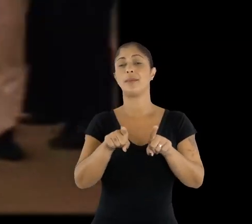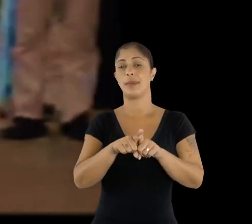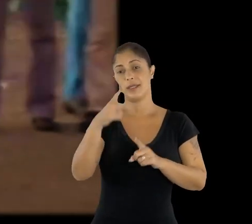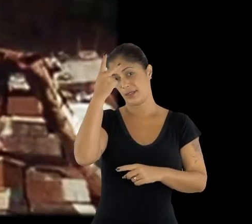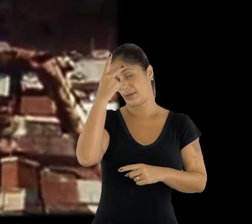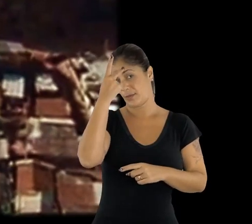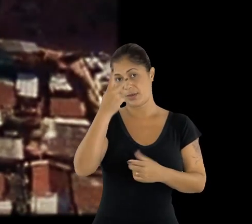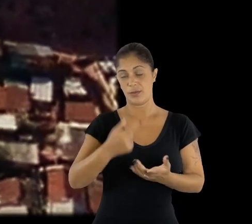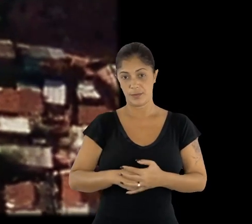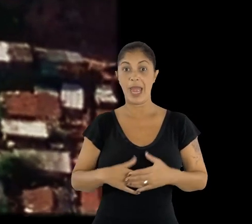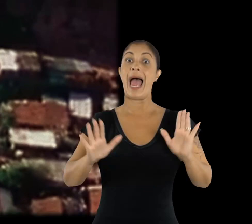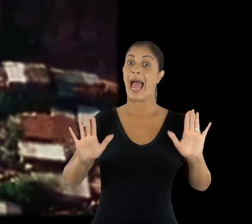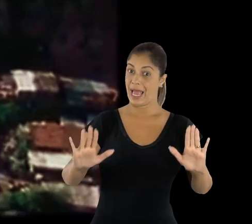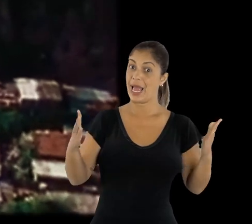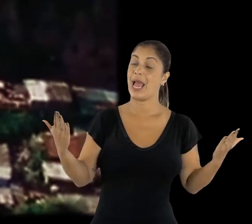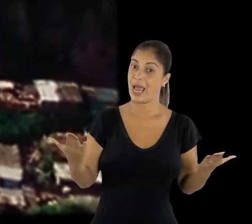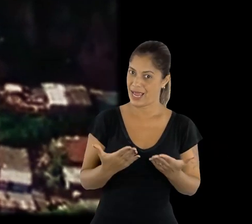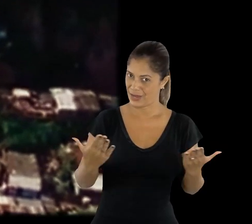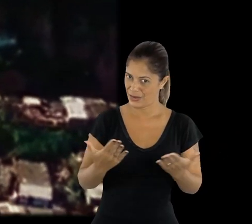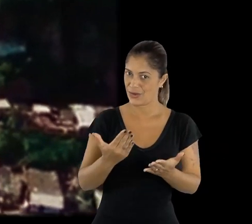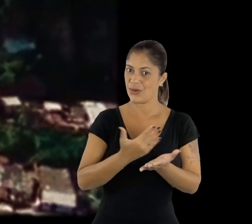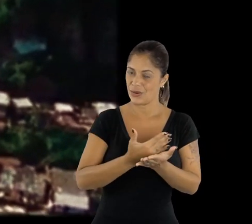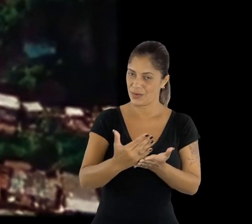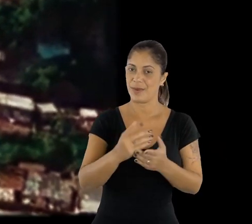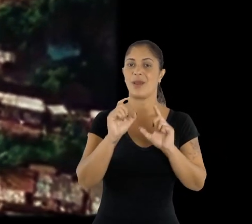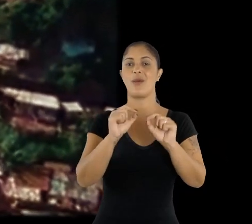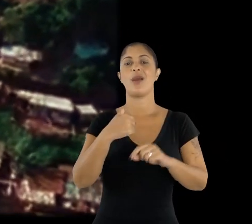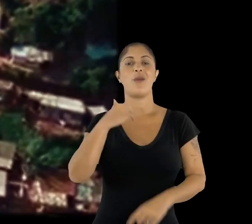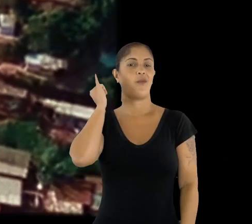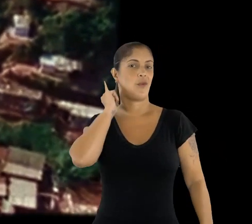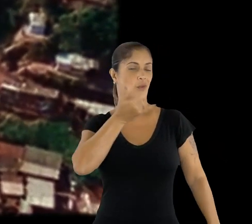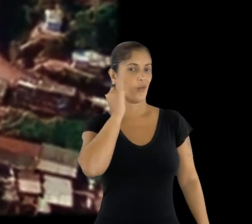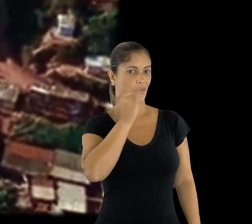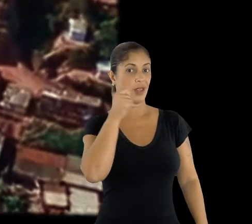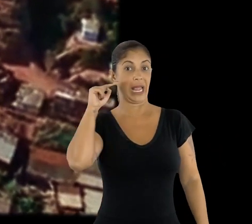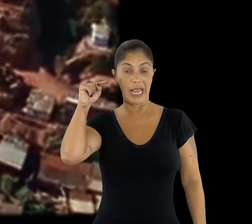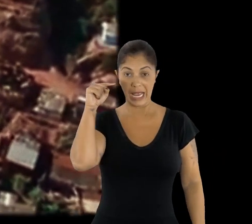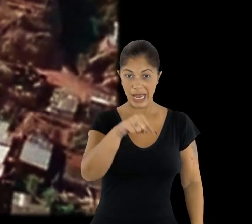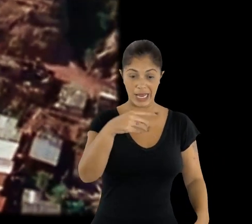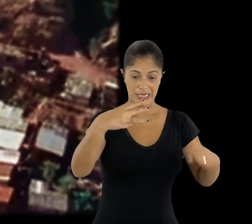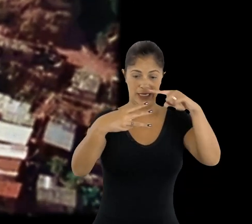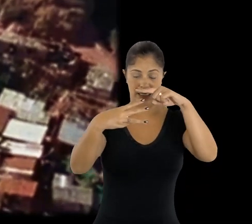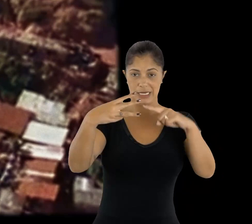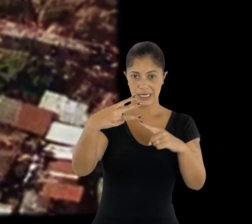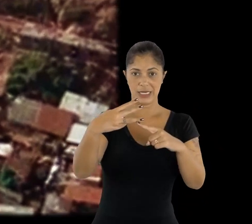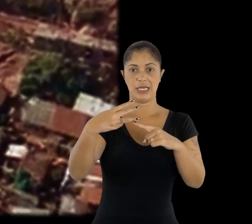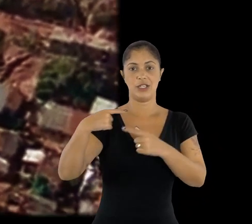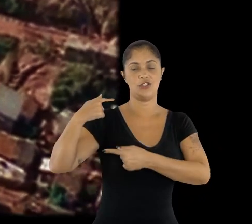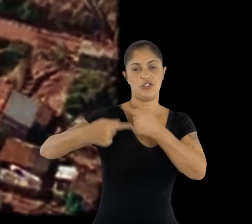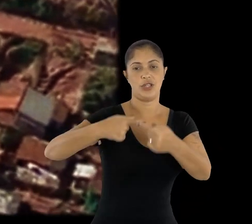para São Paulo. No fim eu falei, agora, aí que entra a chave de fenda. Eu vou contar nessas